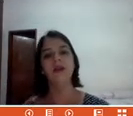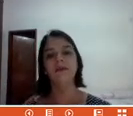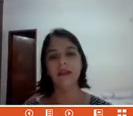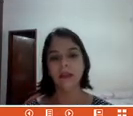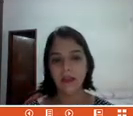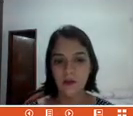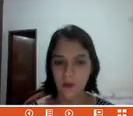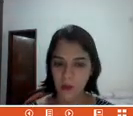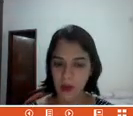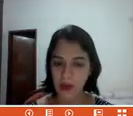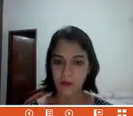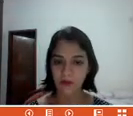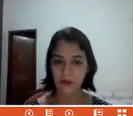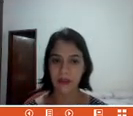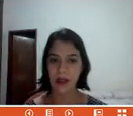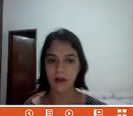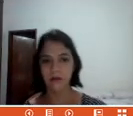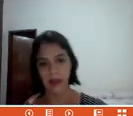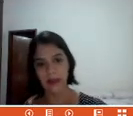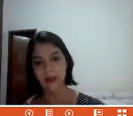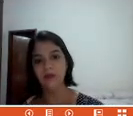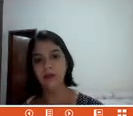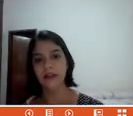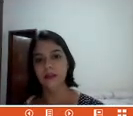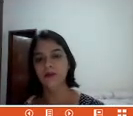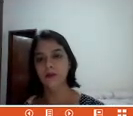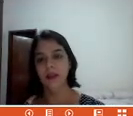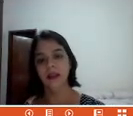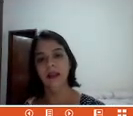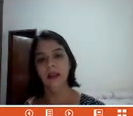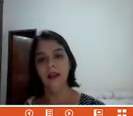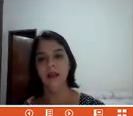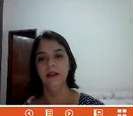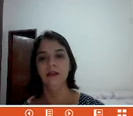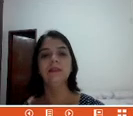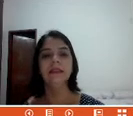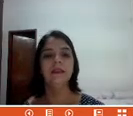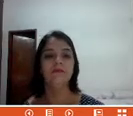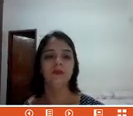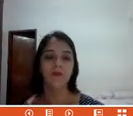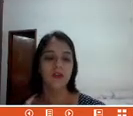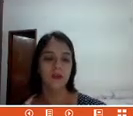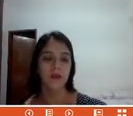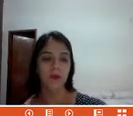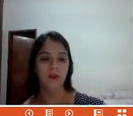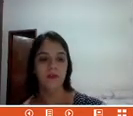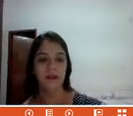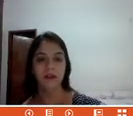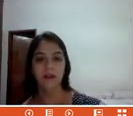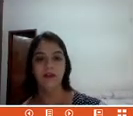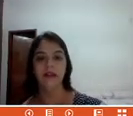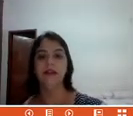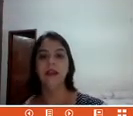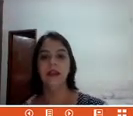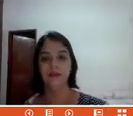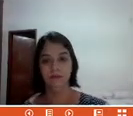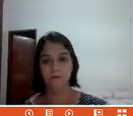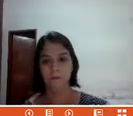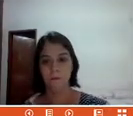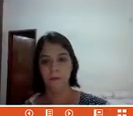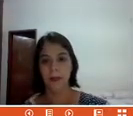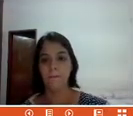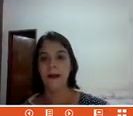finalmente reconhecida como uma língua oficial aqui no Brasil, né? Então, assim, começou em